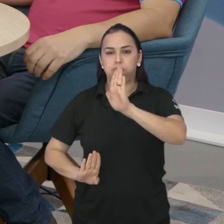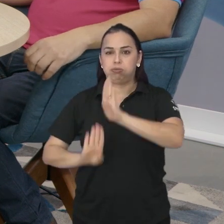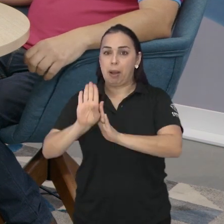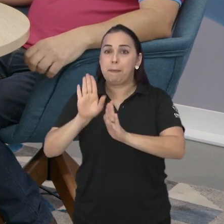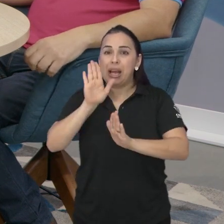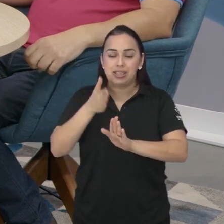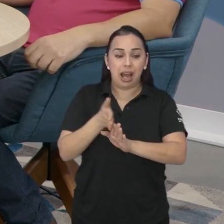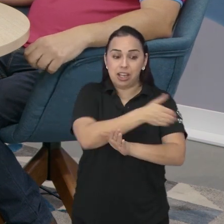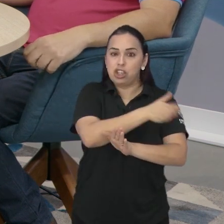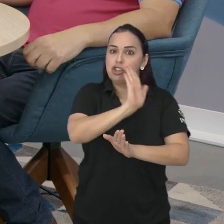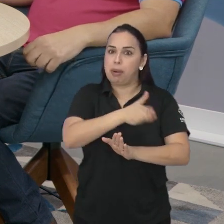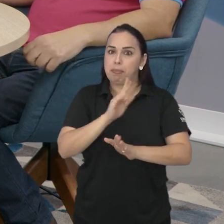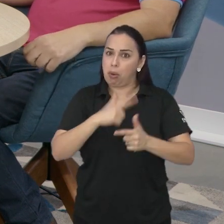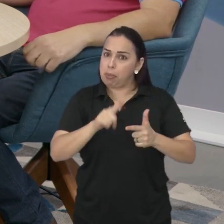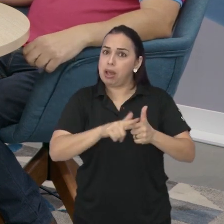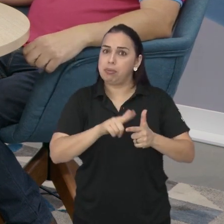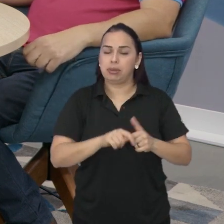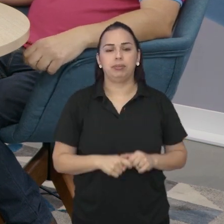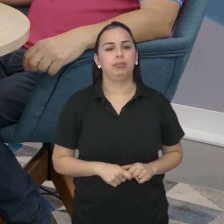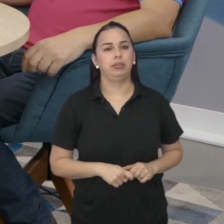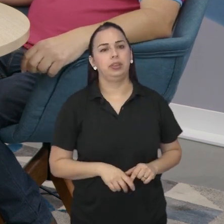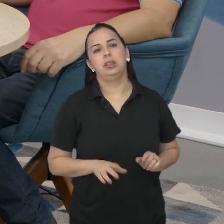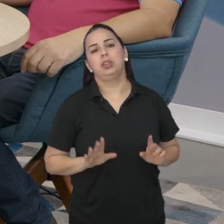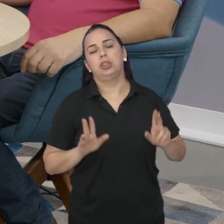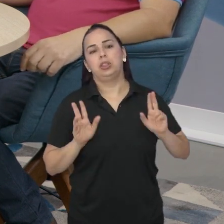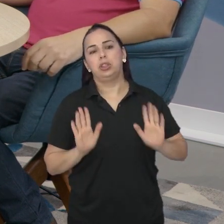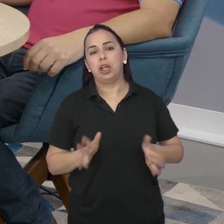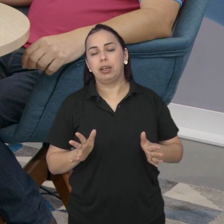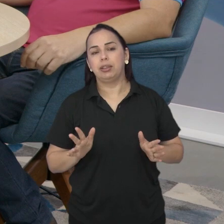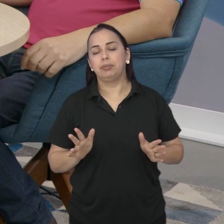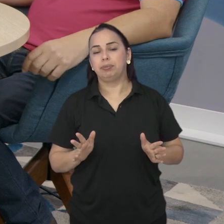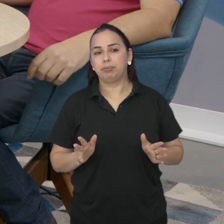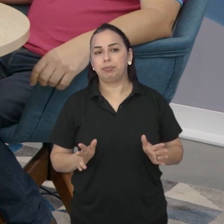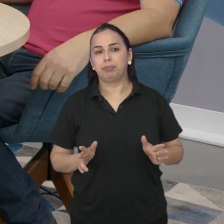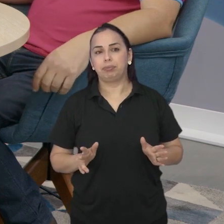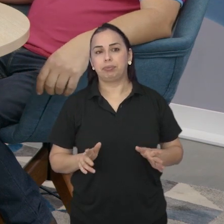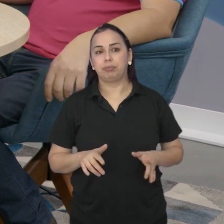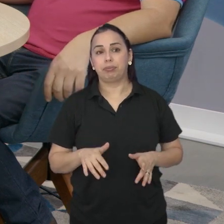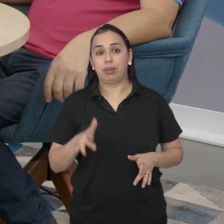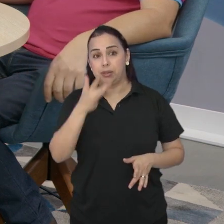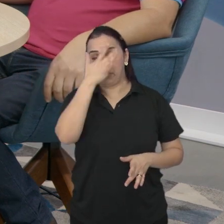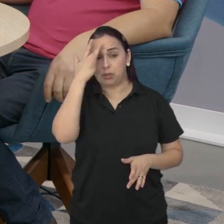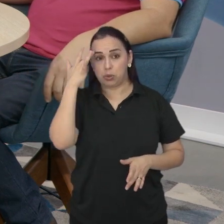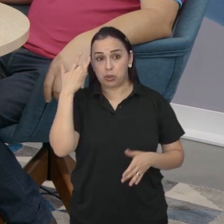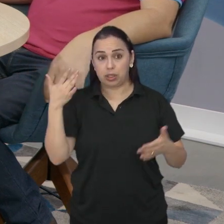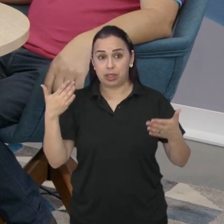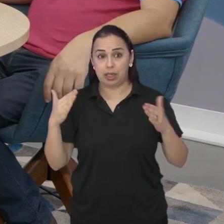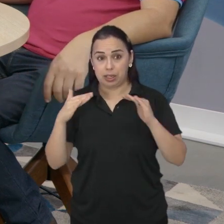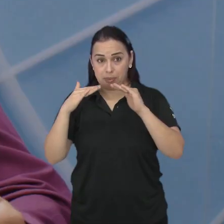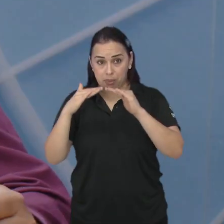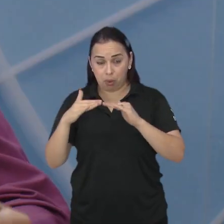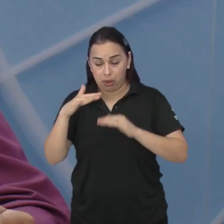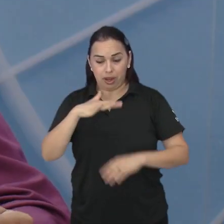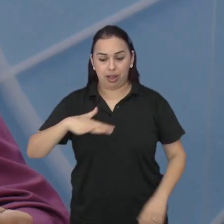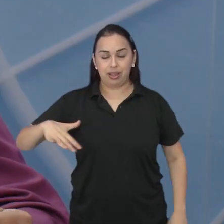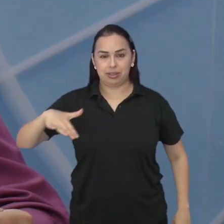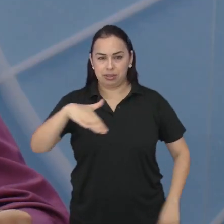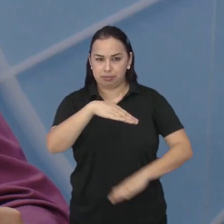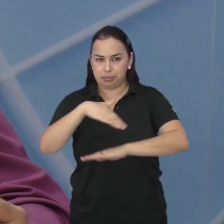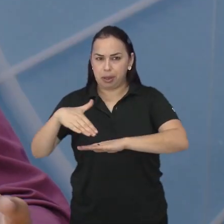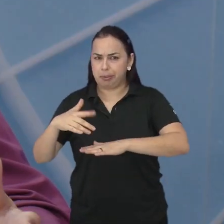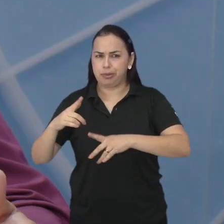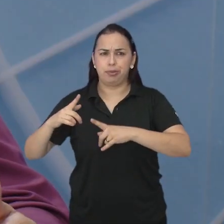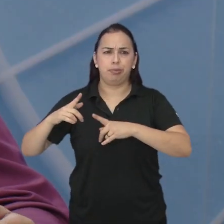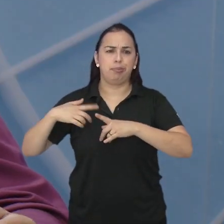da pandemia, Igual a gente comenta, a população que está hoje em situação de rua,